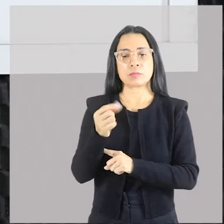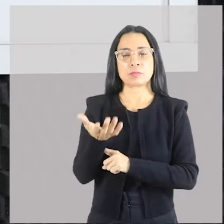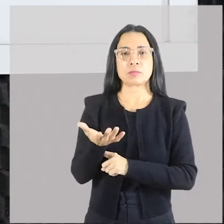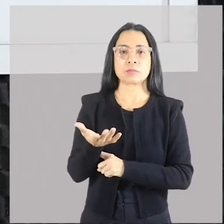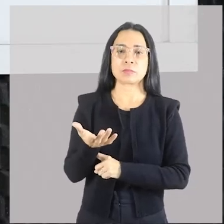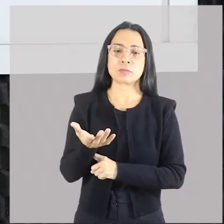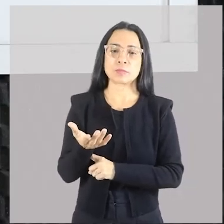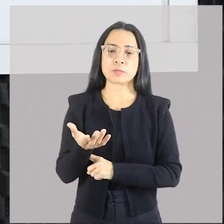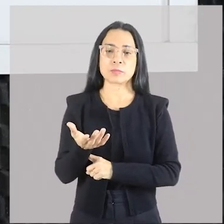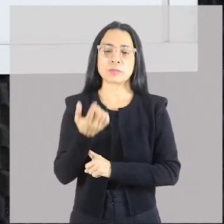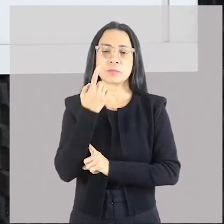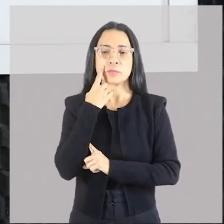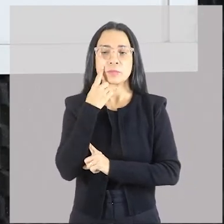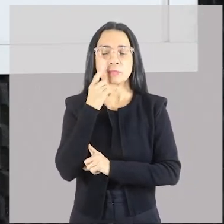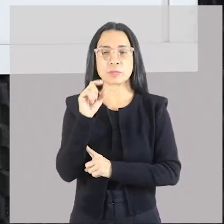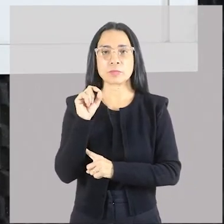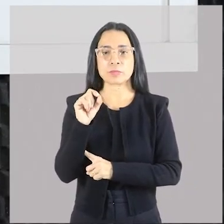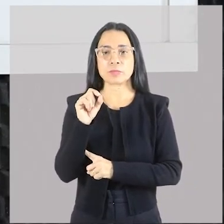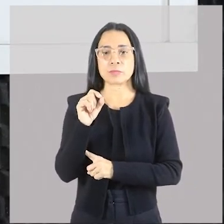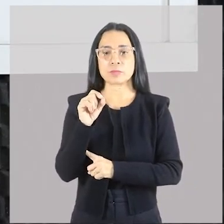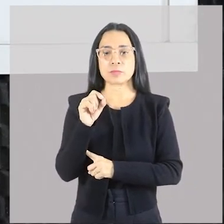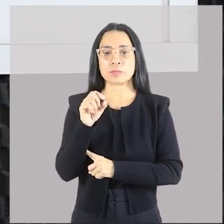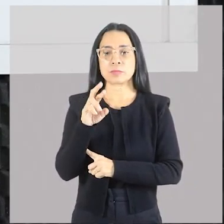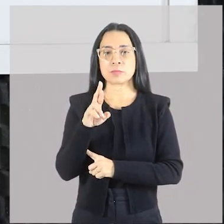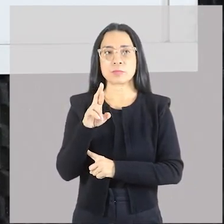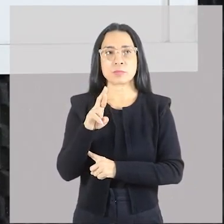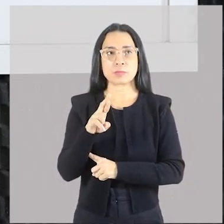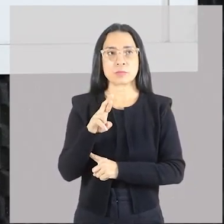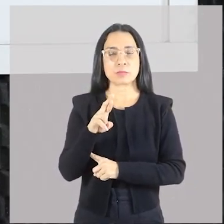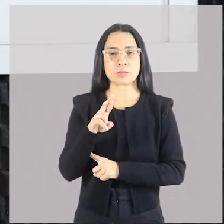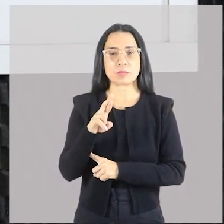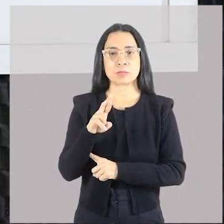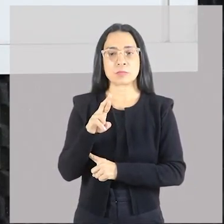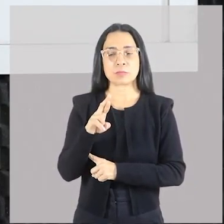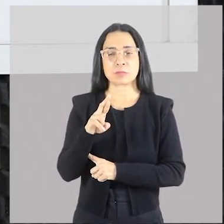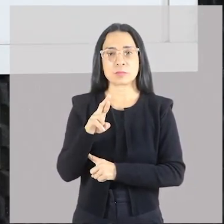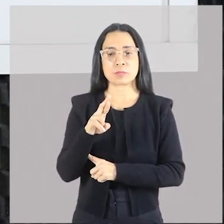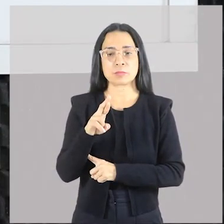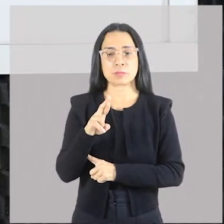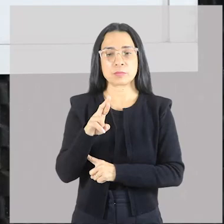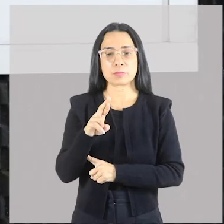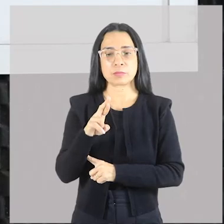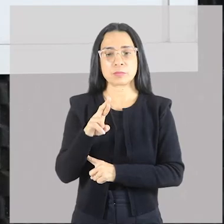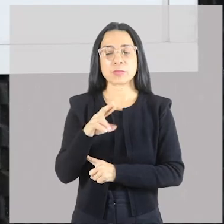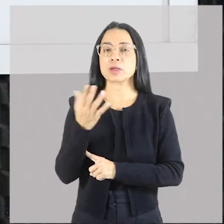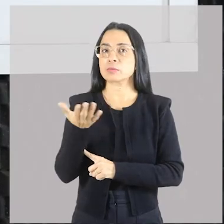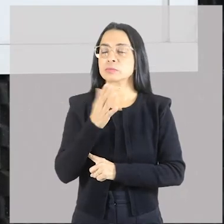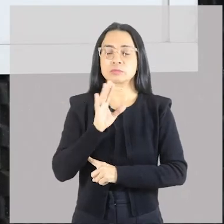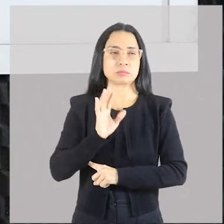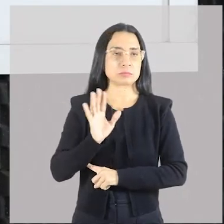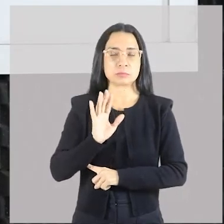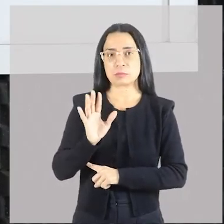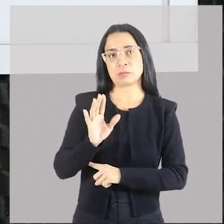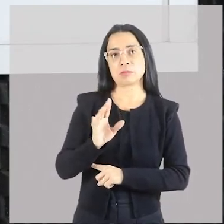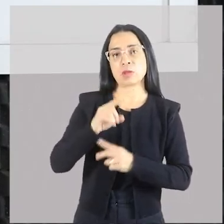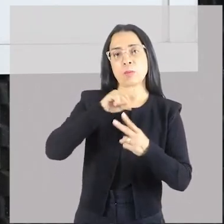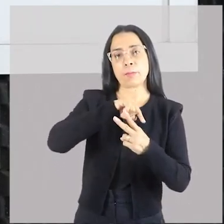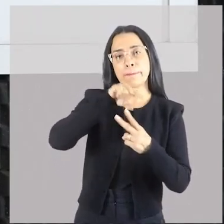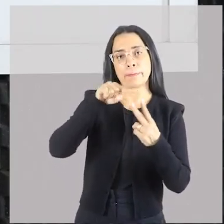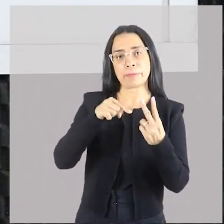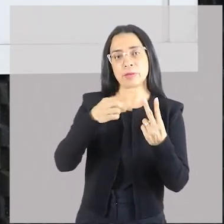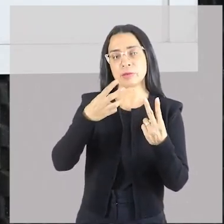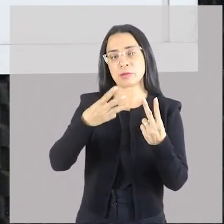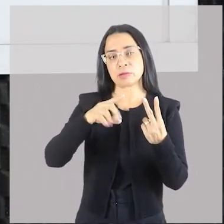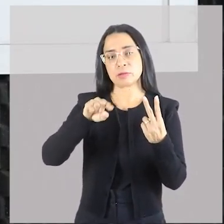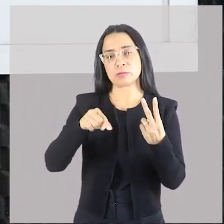aí considerar o raio, vamos considerar o π 3,14, certo? Então você vai